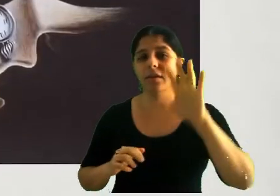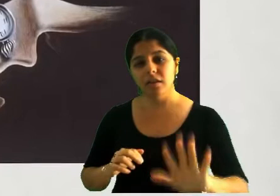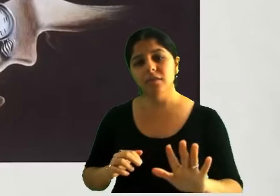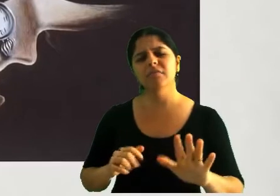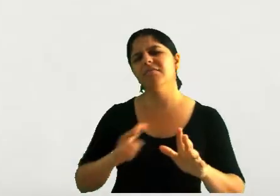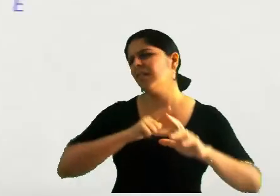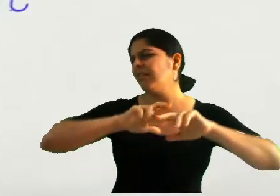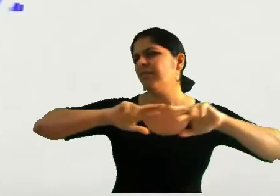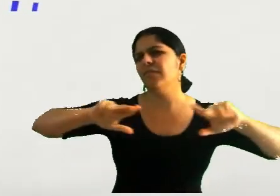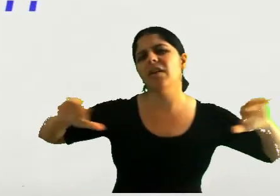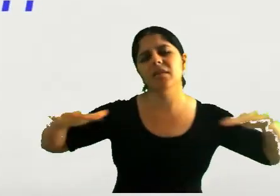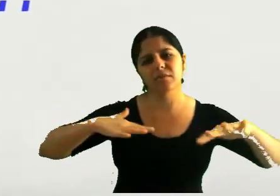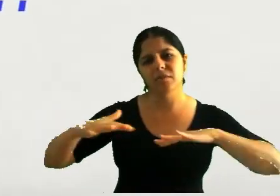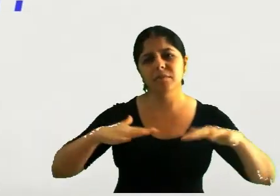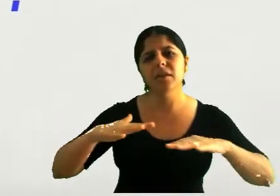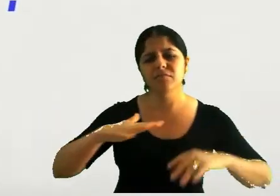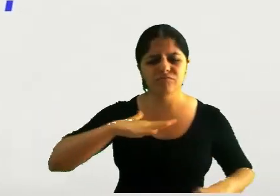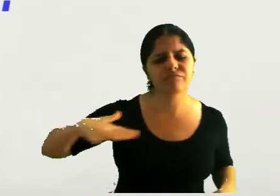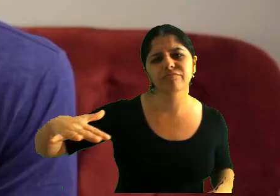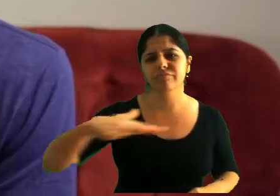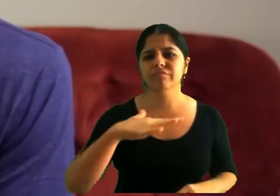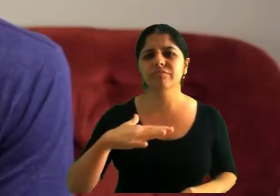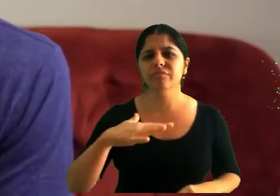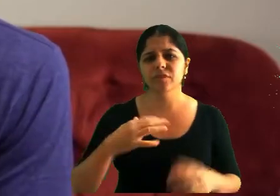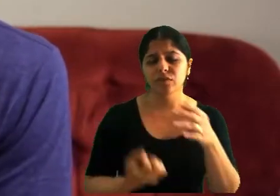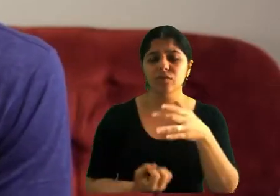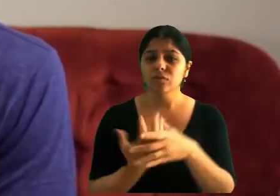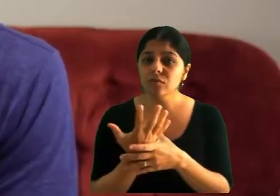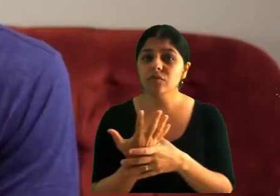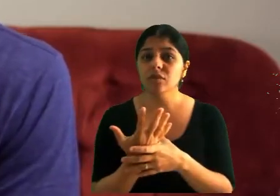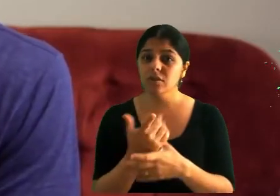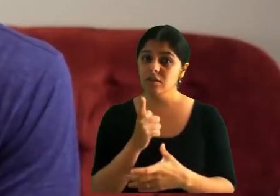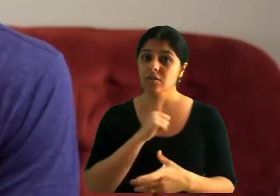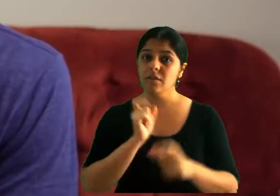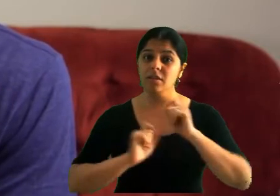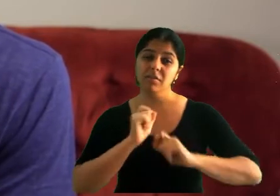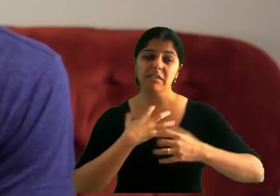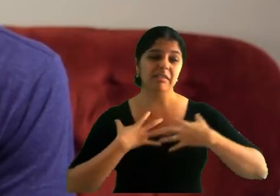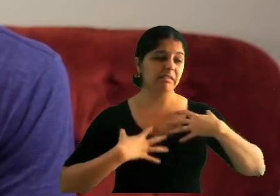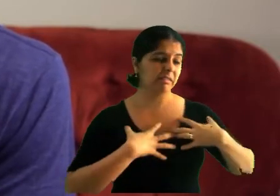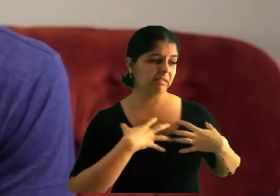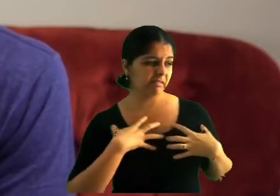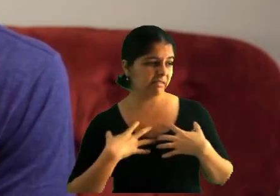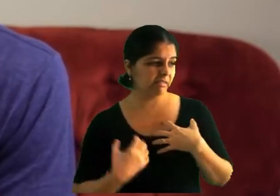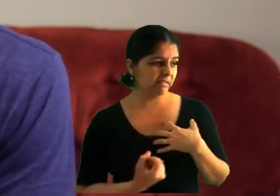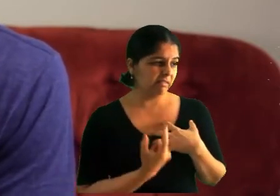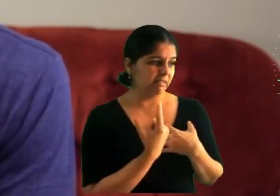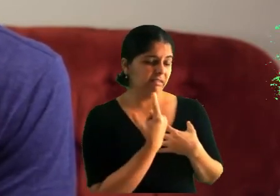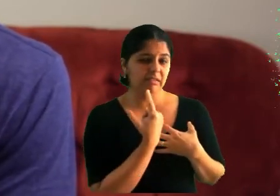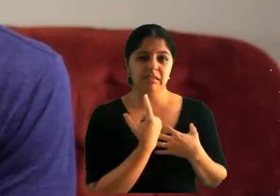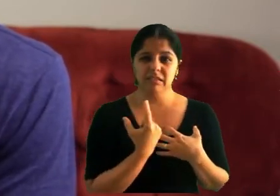surrealismo, entre muitos outros. Todos esses movimentos, quando surgiram, causaram um certo desgosto,